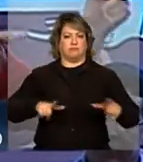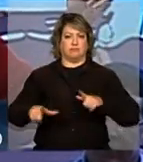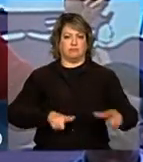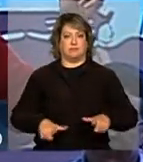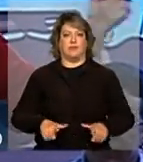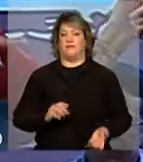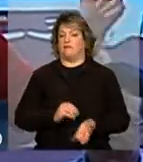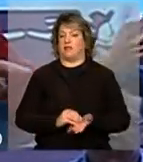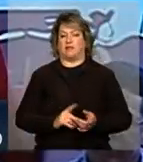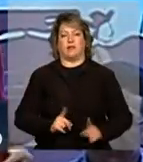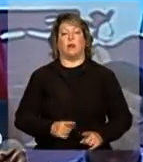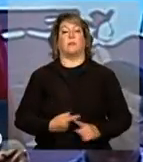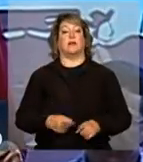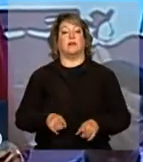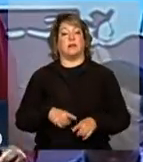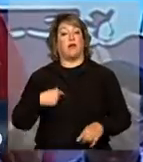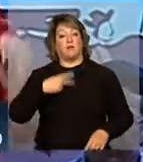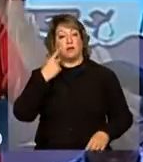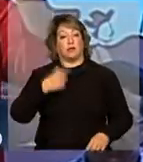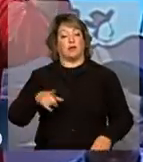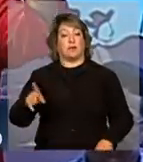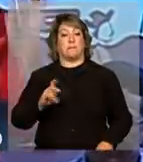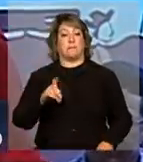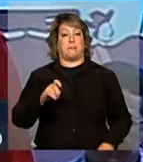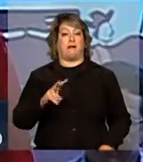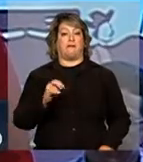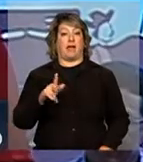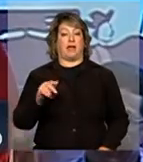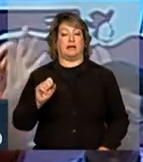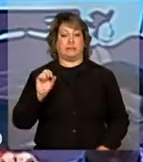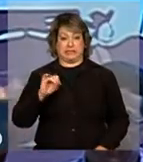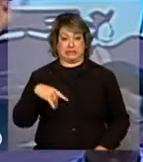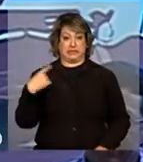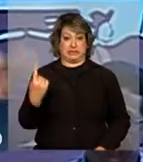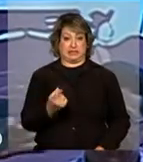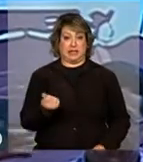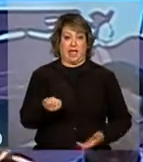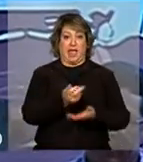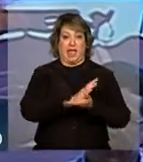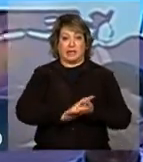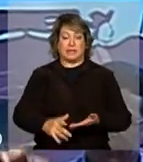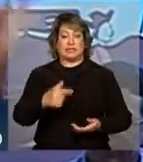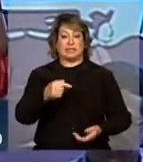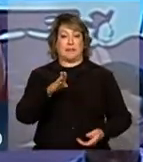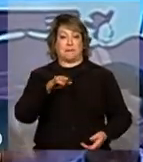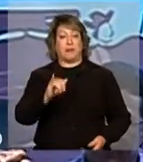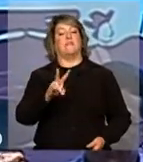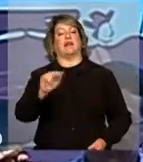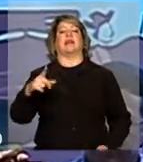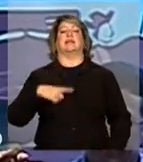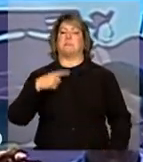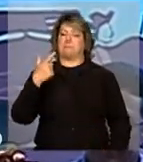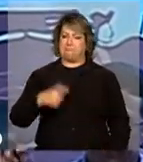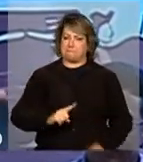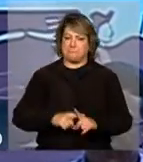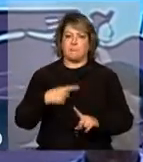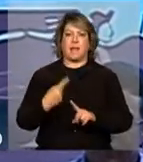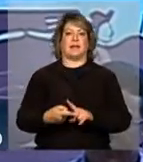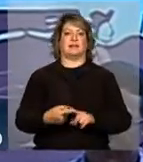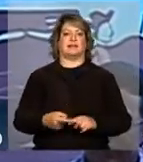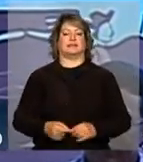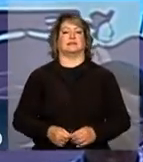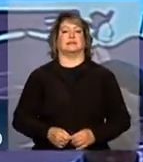aquilo que o Pepe Vargas falou: se gastarem os 7 bilhões, terão mais.